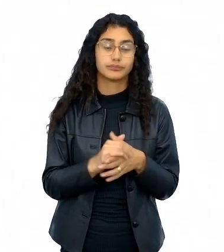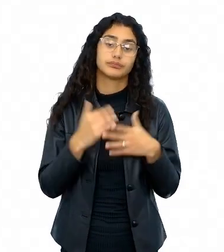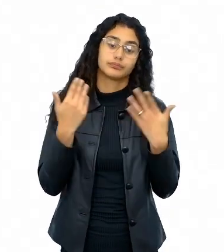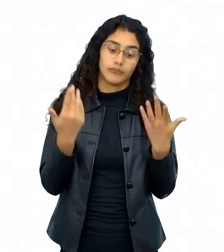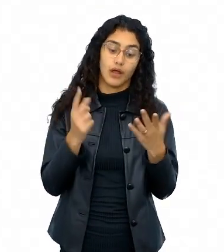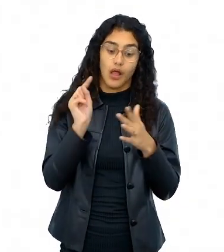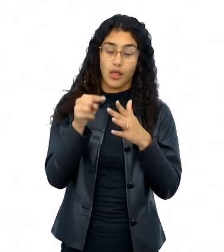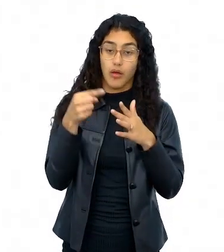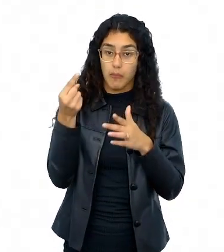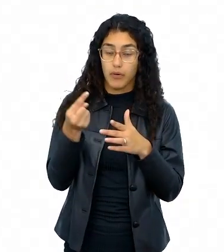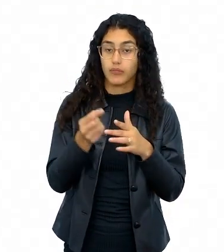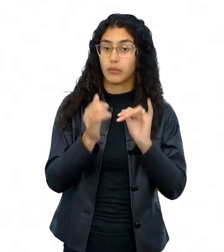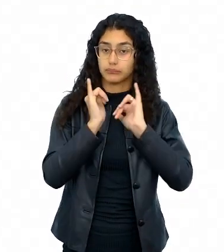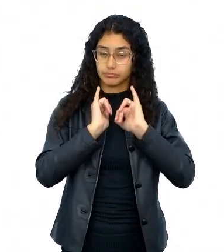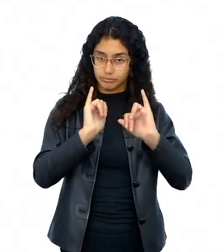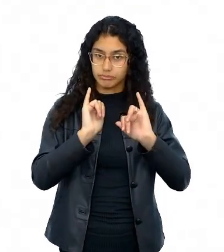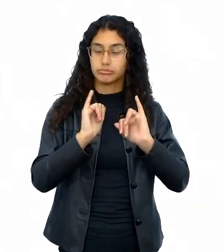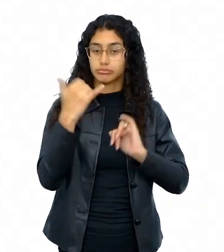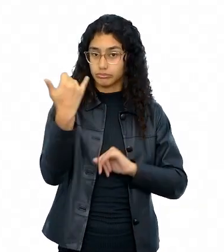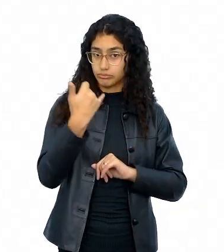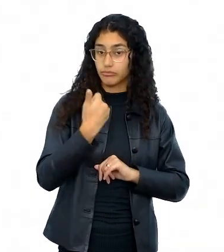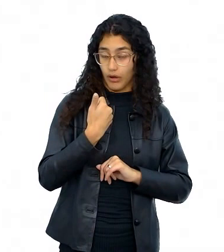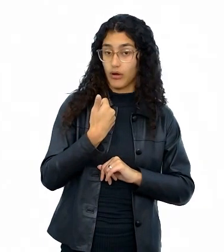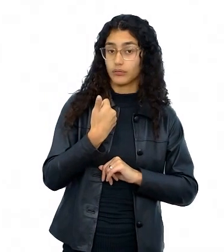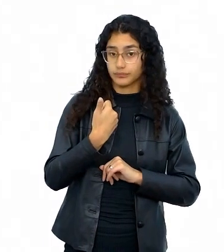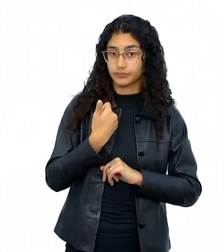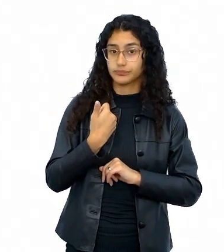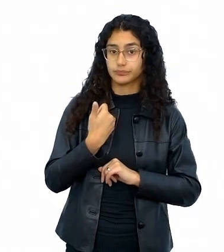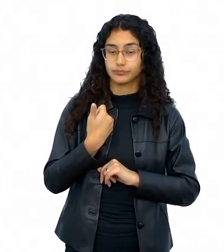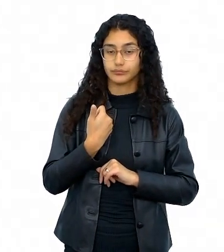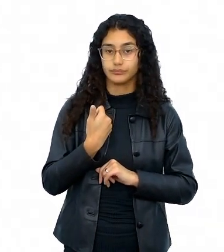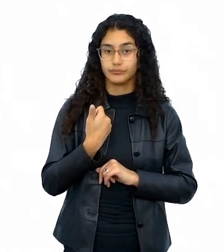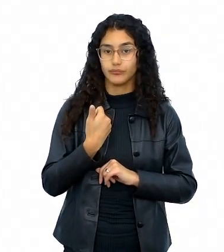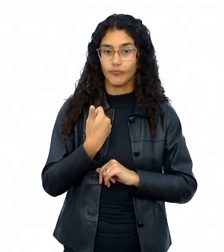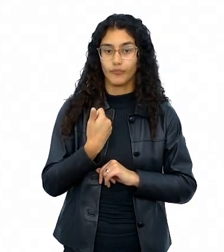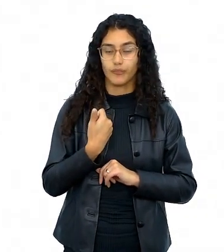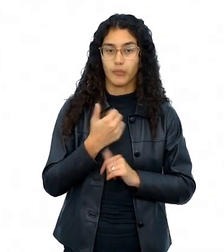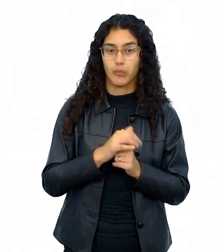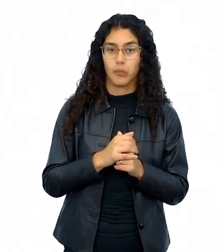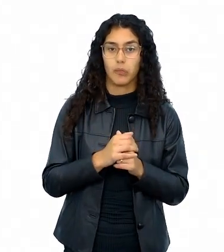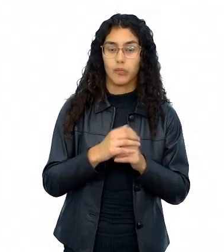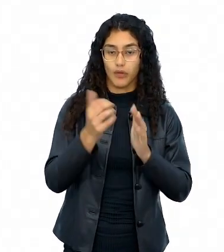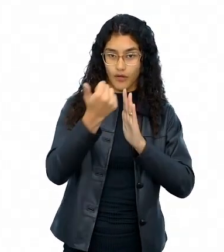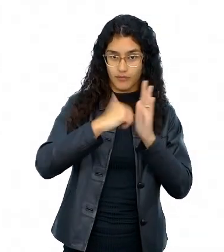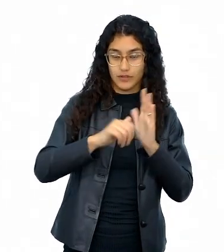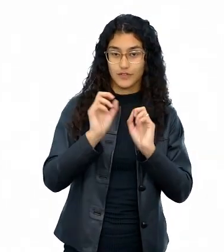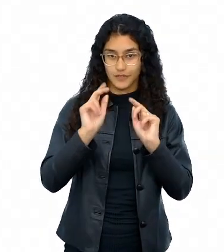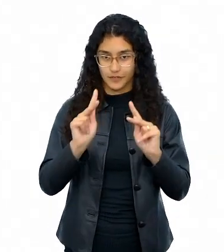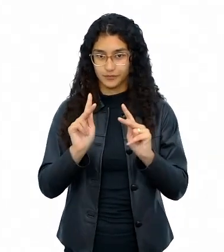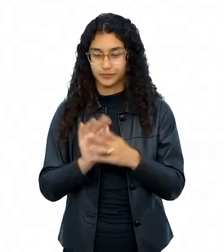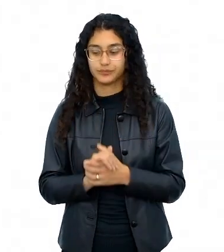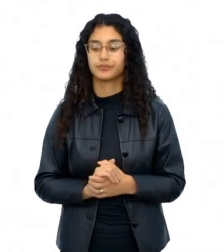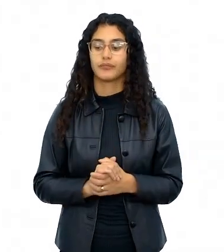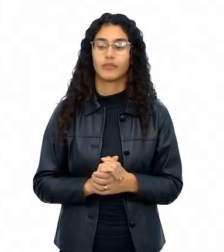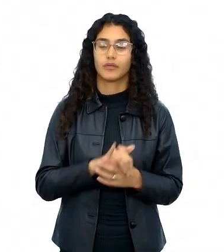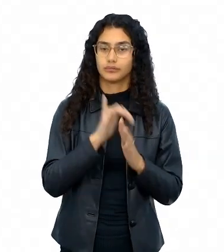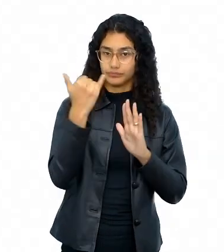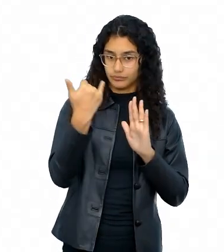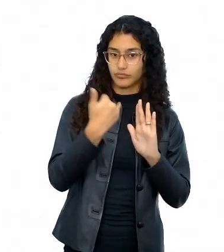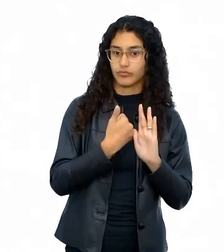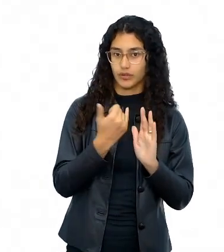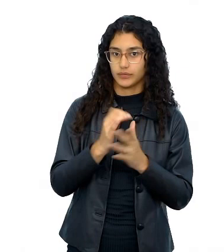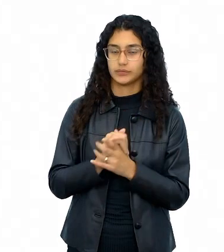e depois vocês me contam lá na parte de avaliação, tá? Volta lá e vocês vão